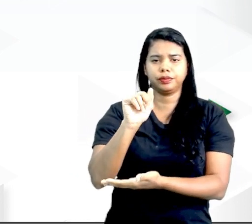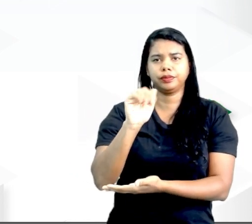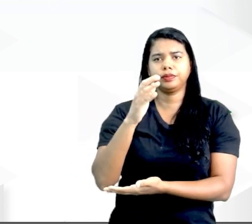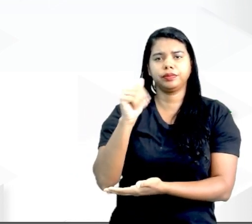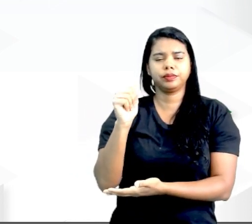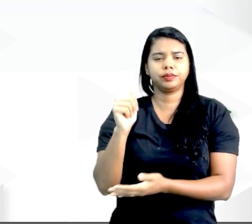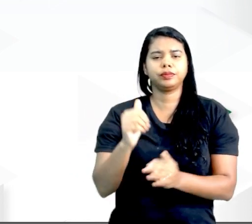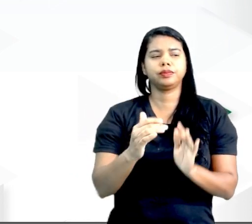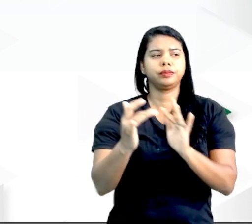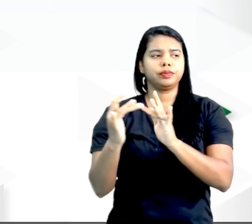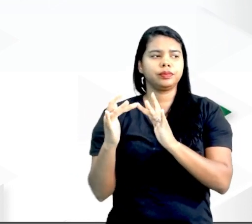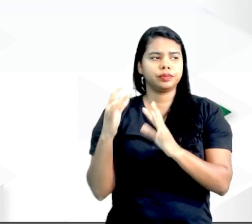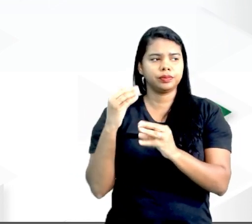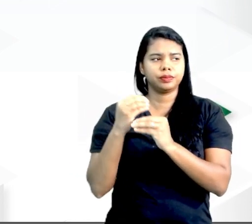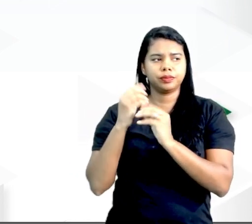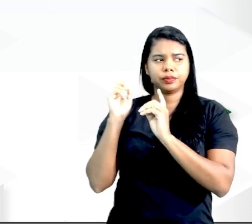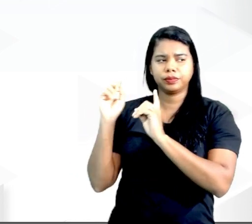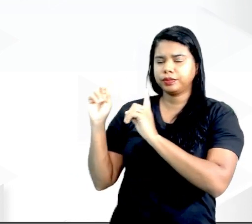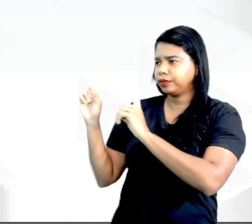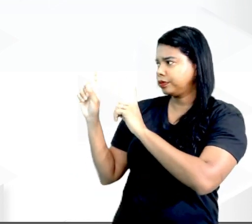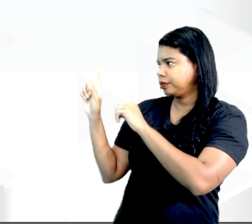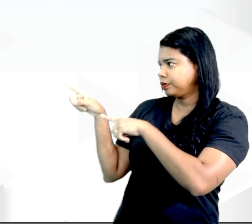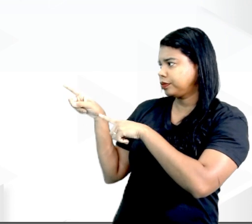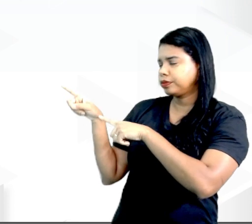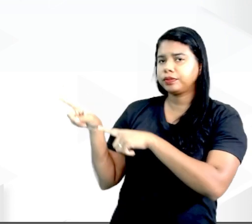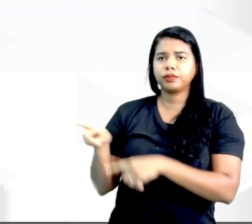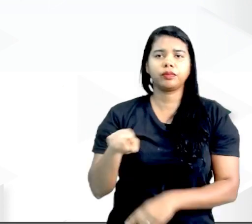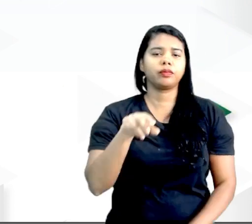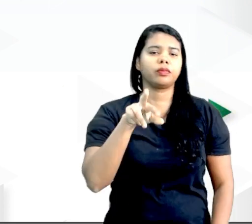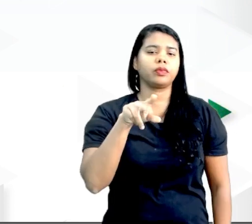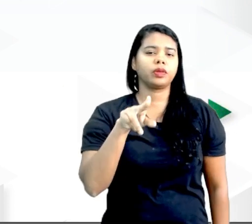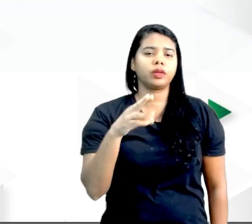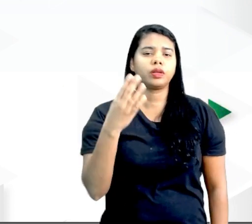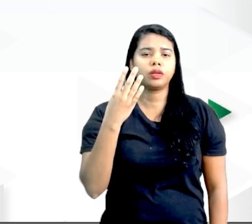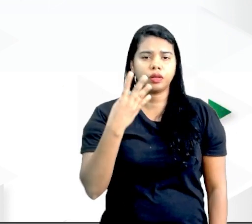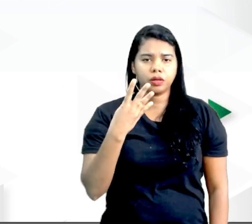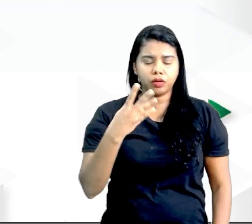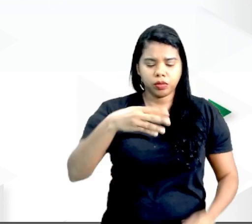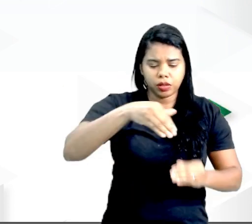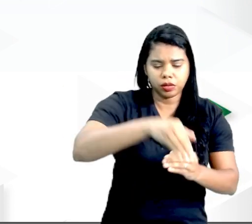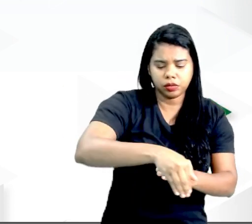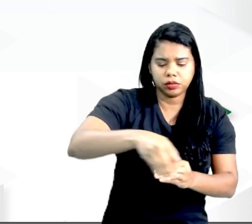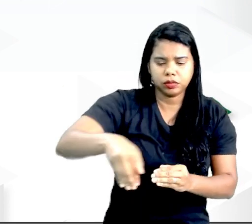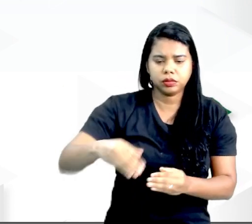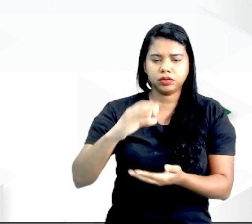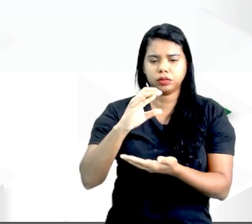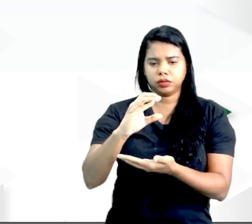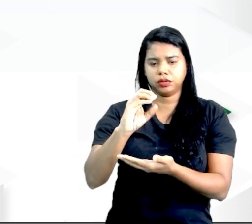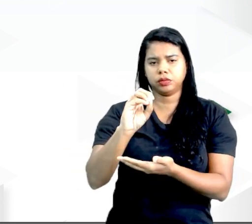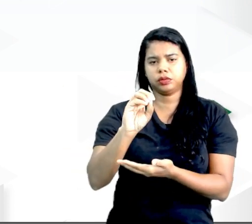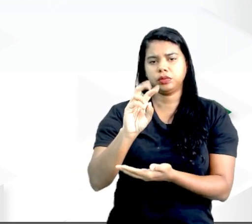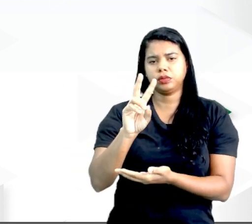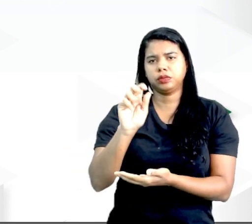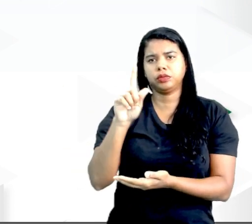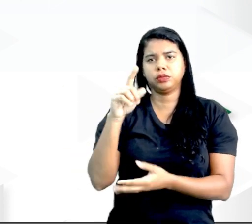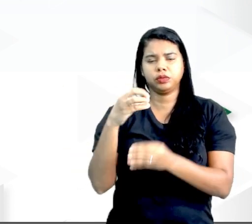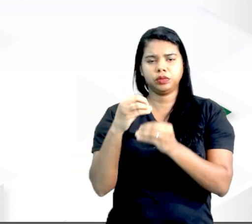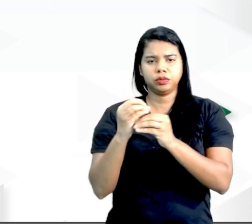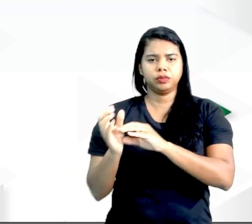boa relação, tá vendo? Uma braça era igual a 4 côvados. Né? Porque ela ainda está viva.